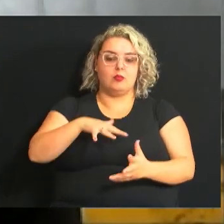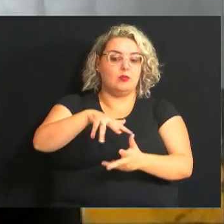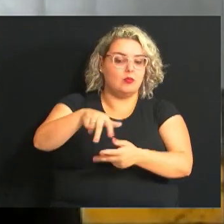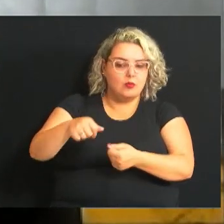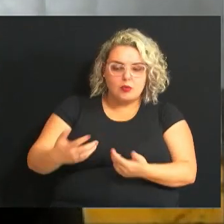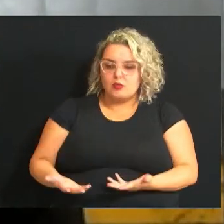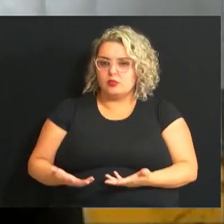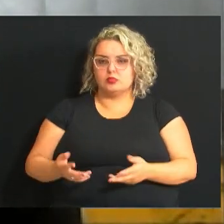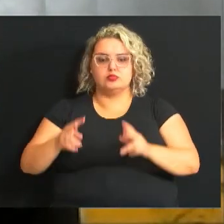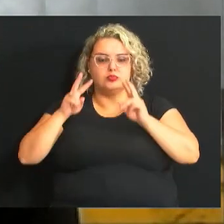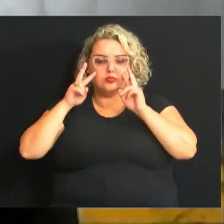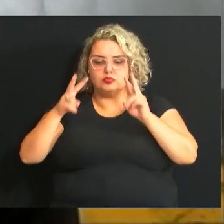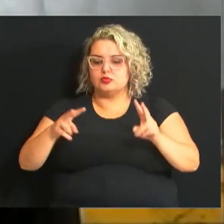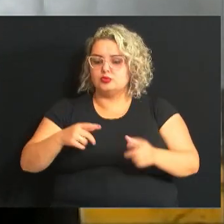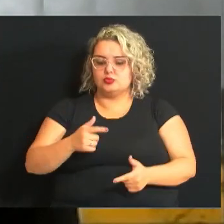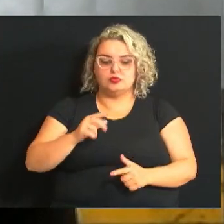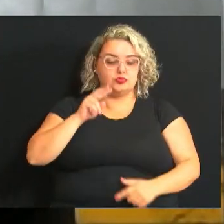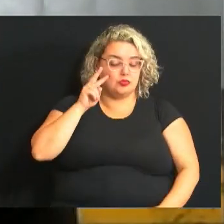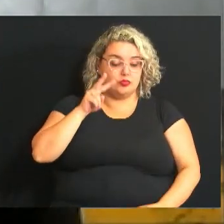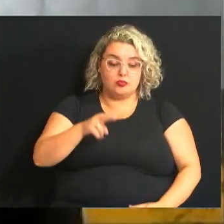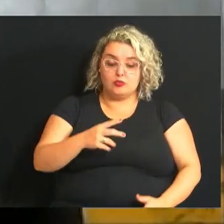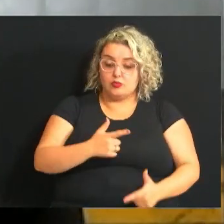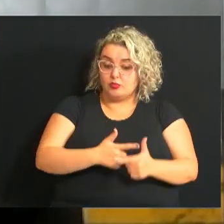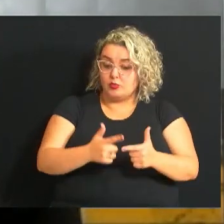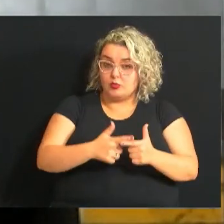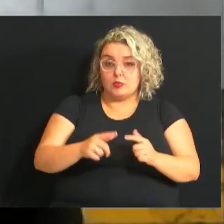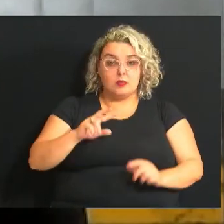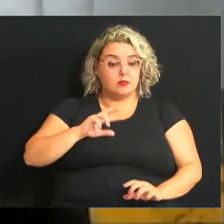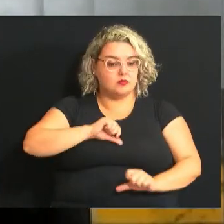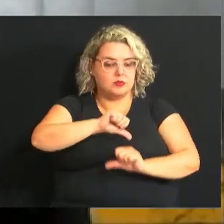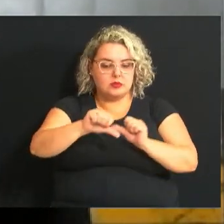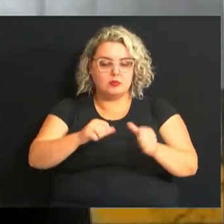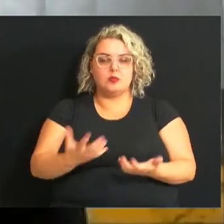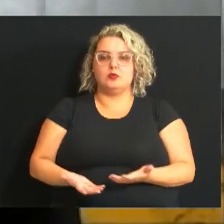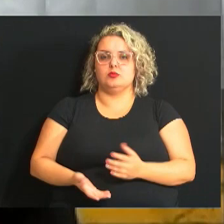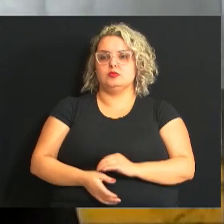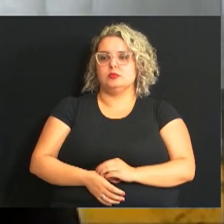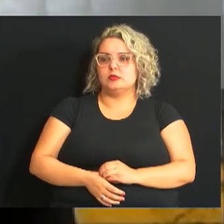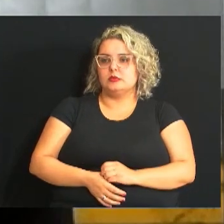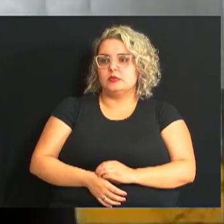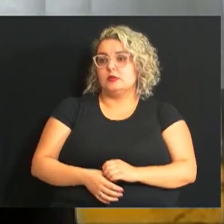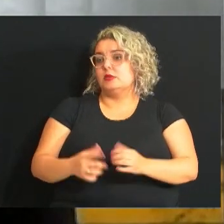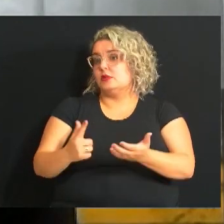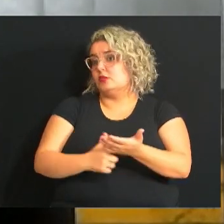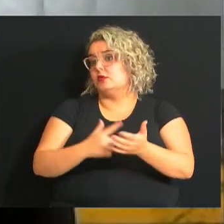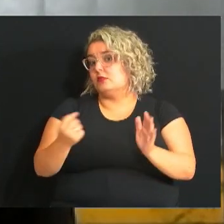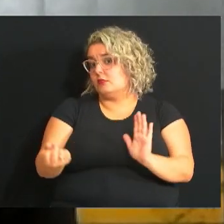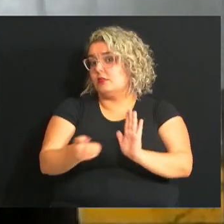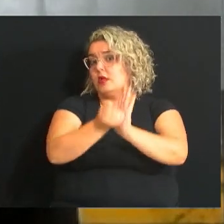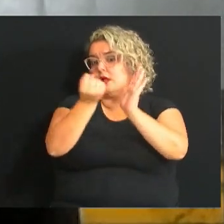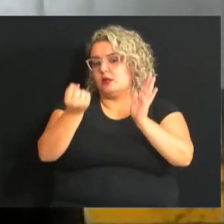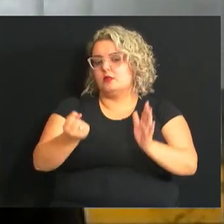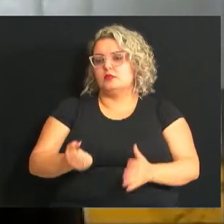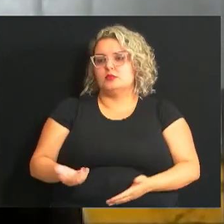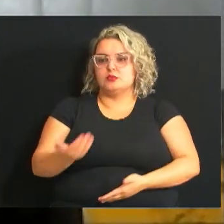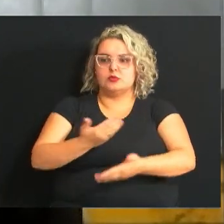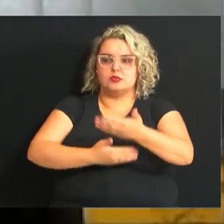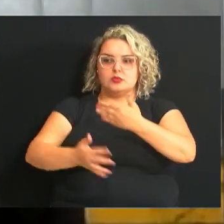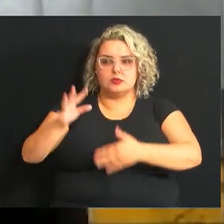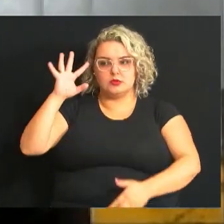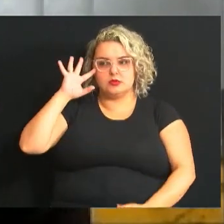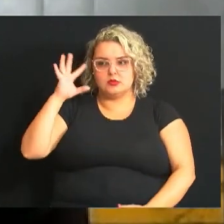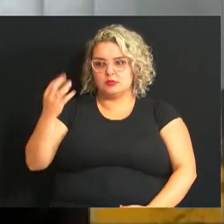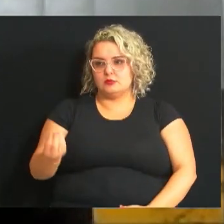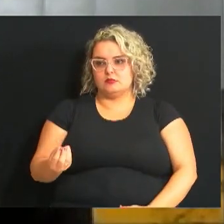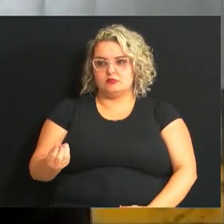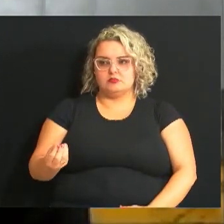Então, eu acredito muito assim que o livro ele deixa um legado aí de você compartilhar conhecimento, né? Sem ganhar nada em